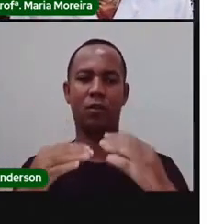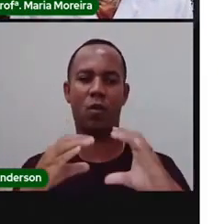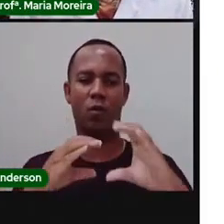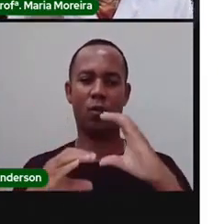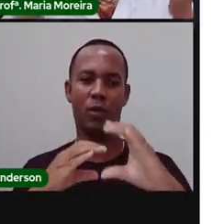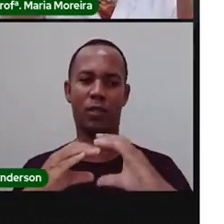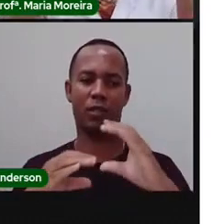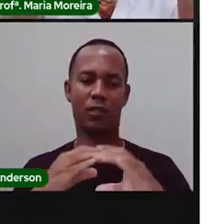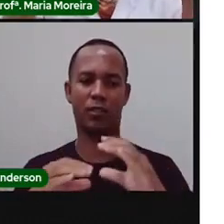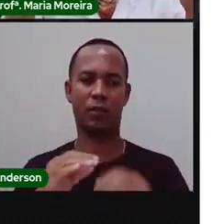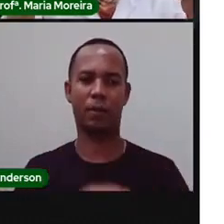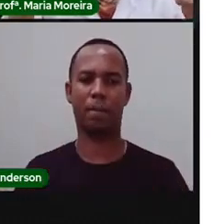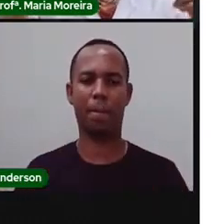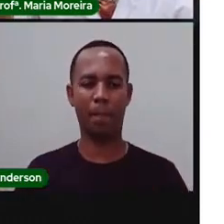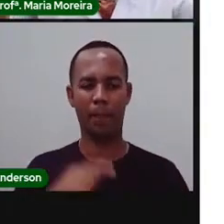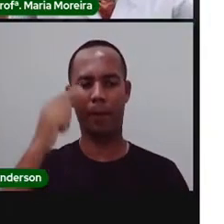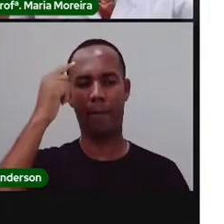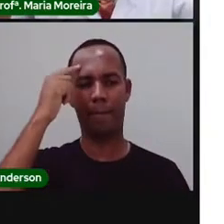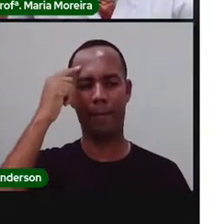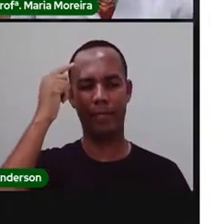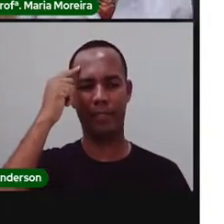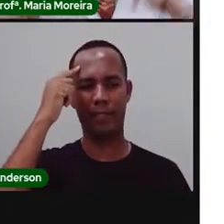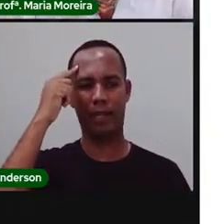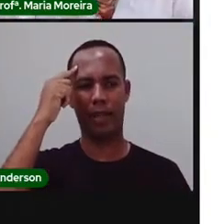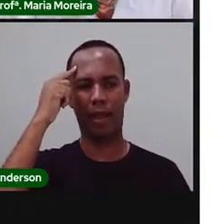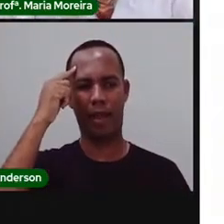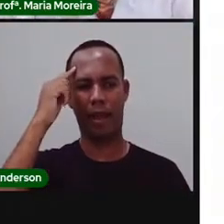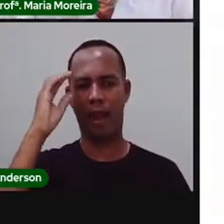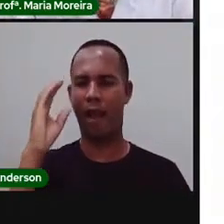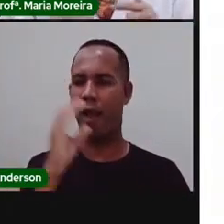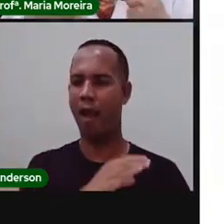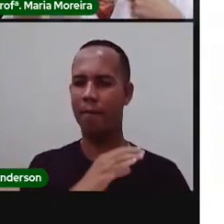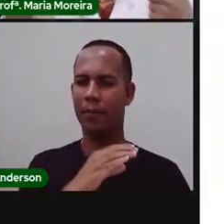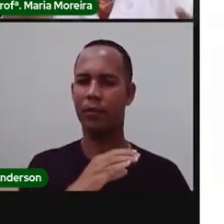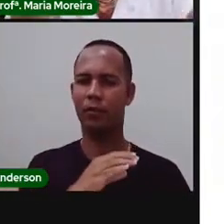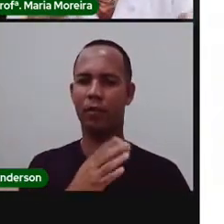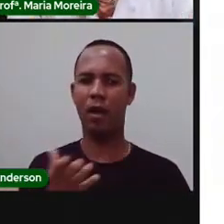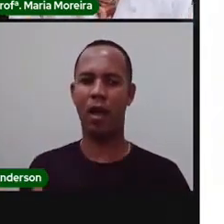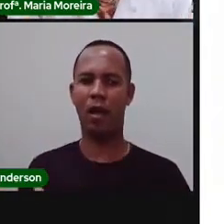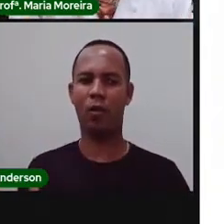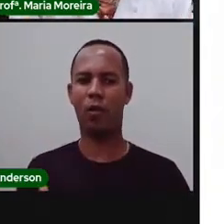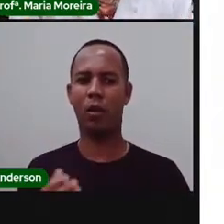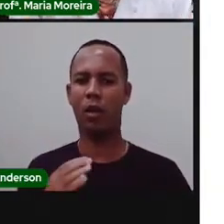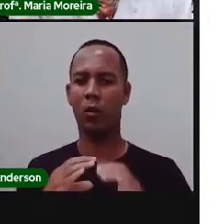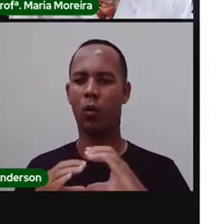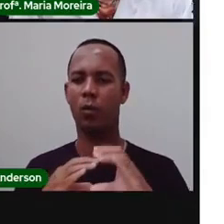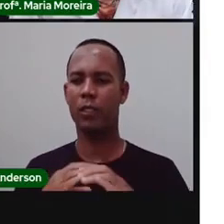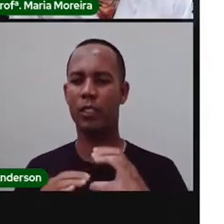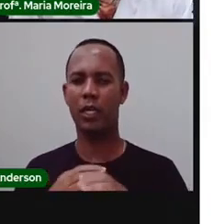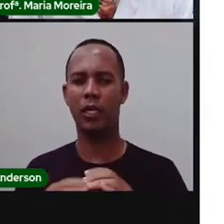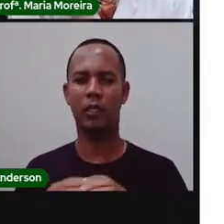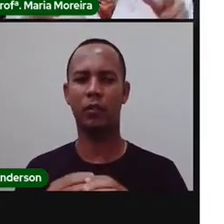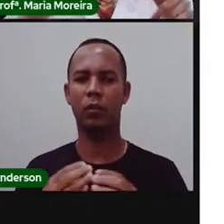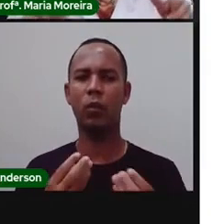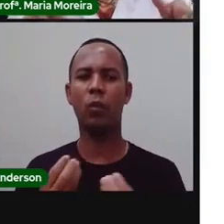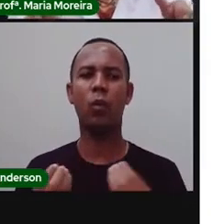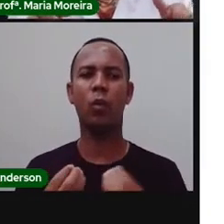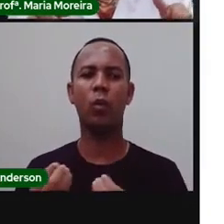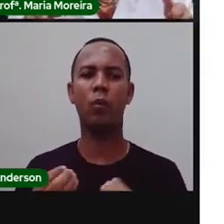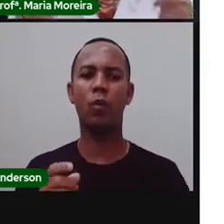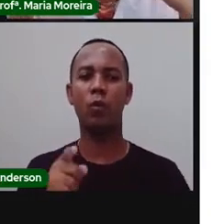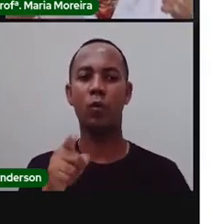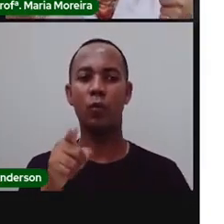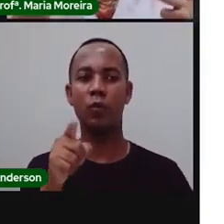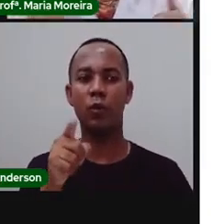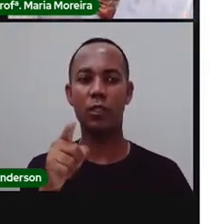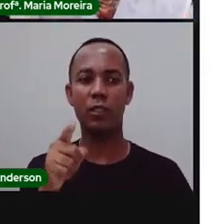comunicação. Vamos pensar aqui rápido. Agora, nesse exato momento, eu estou me comunicando com vocês, não estou? E vocês